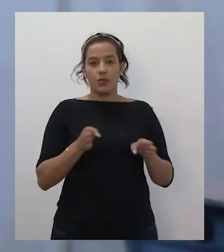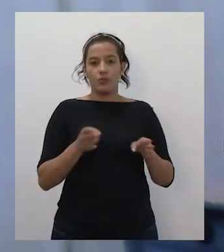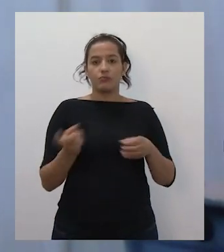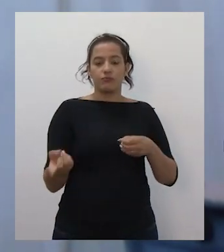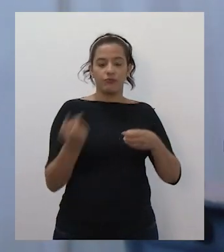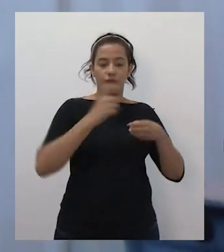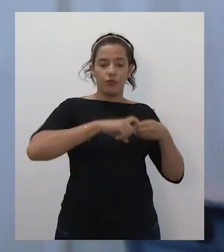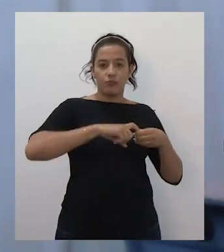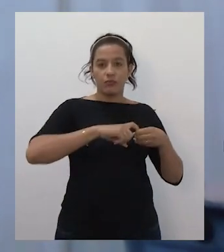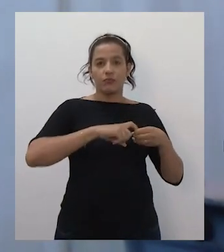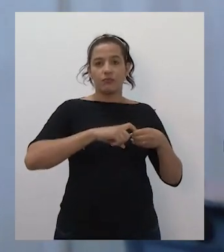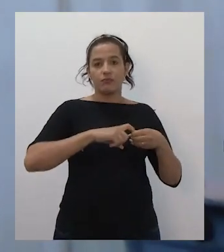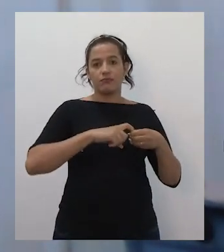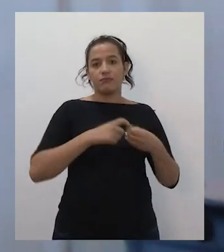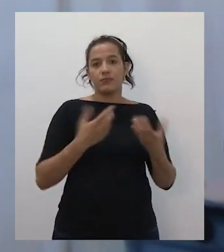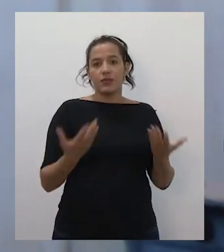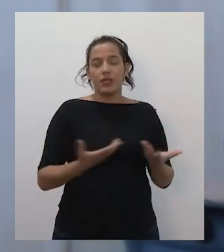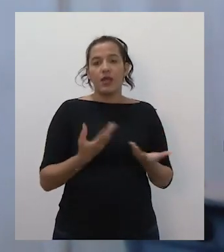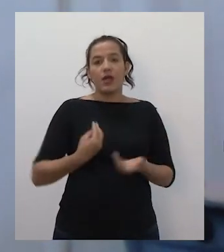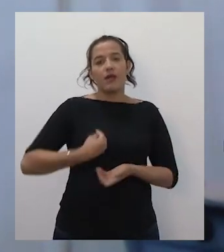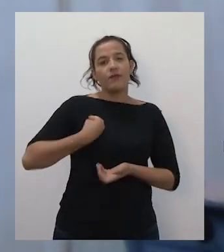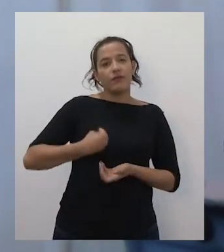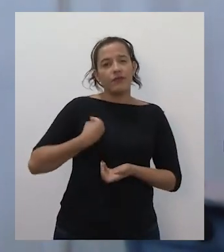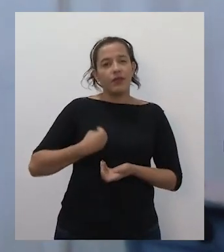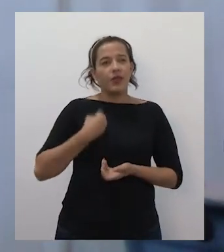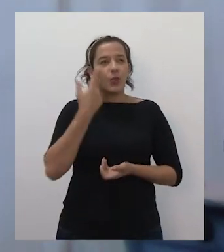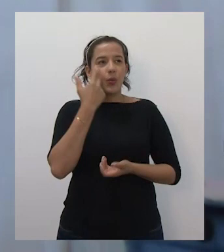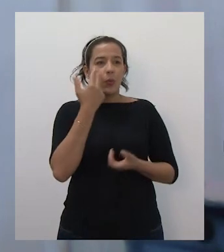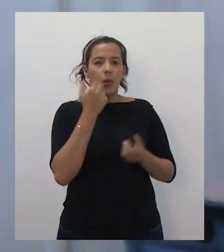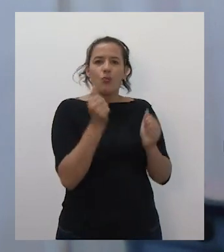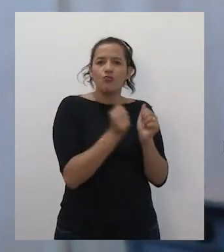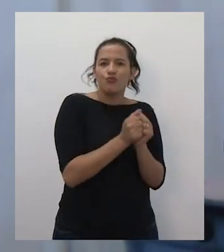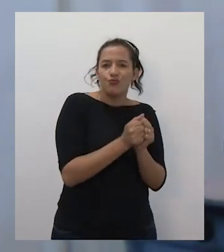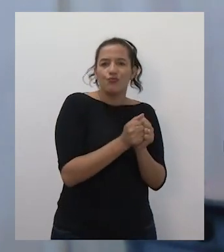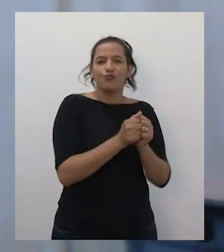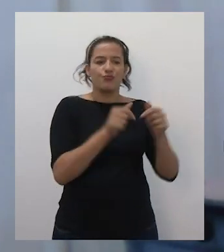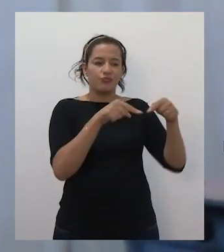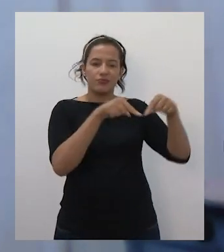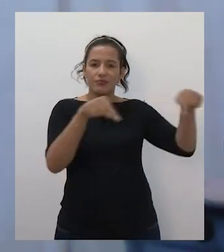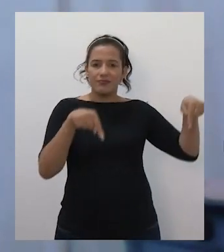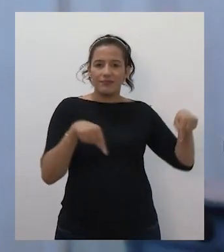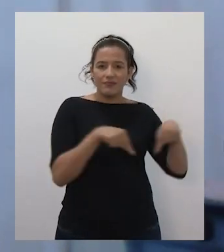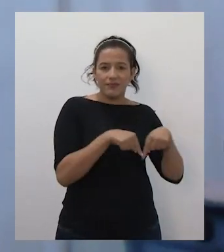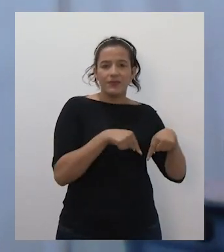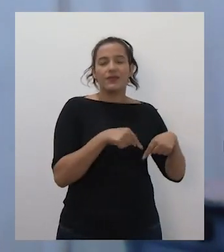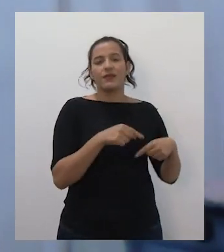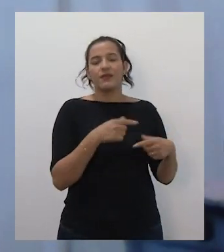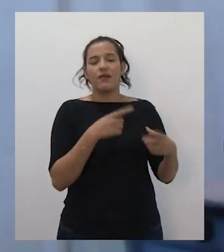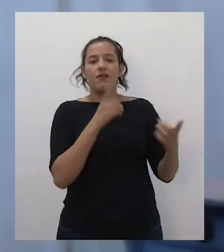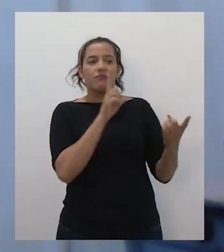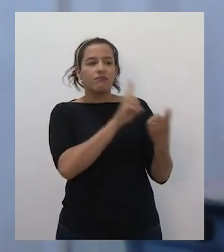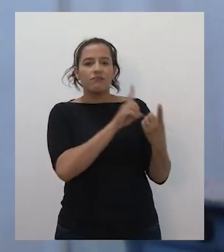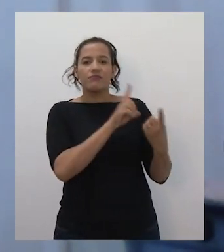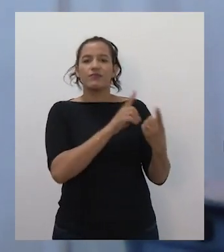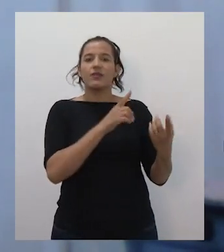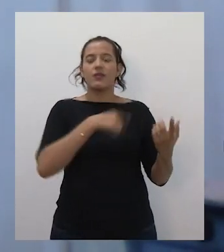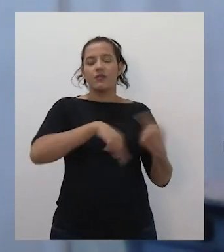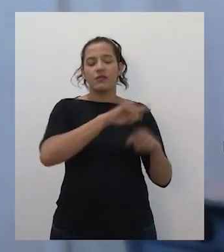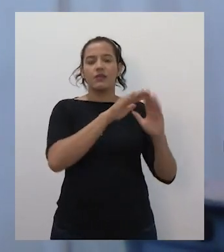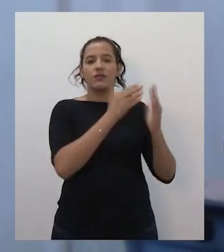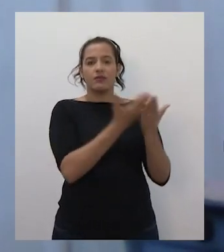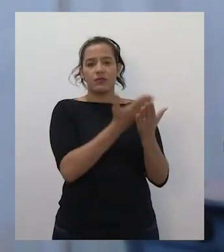retomar a convivência, né, física, os encontros, né, presenciais nas